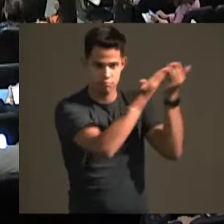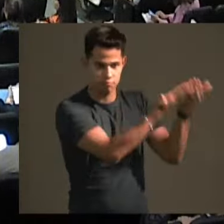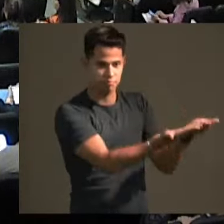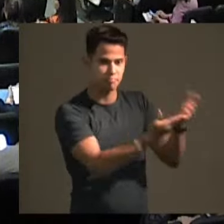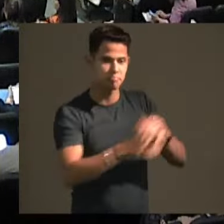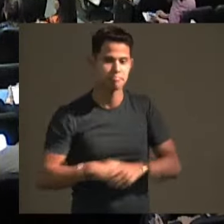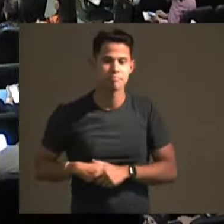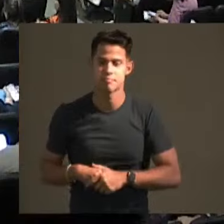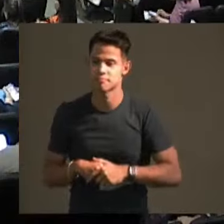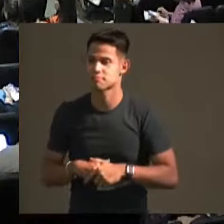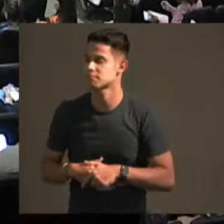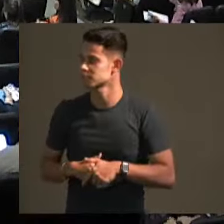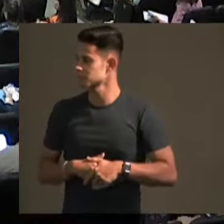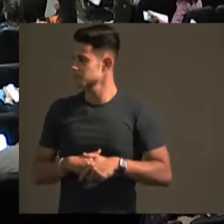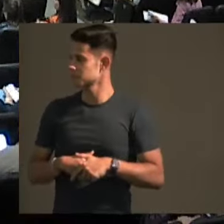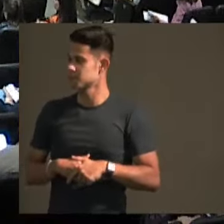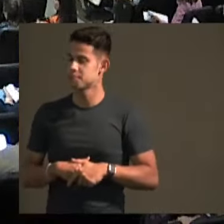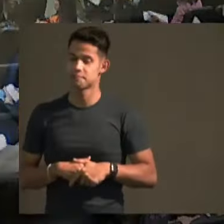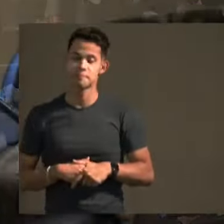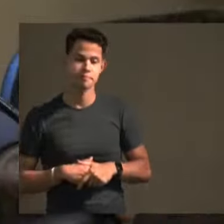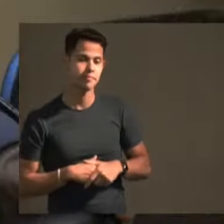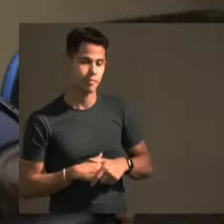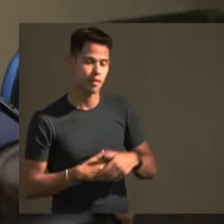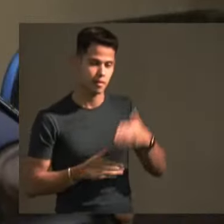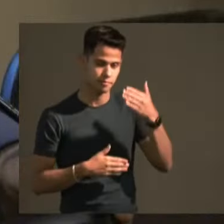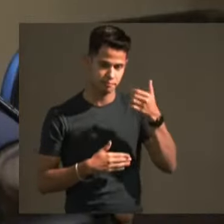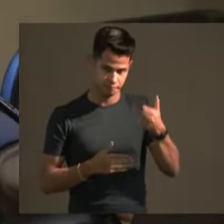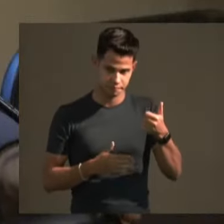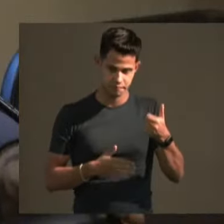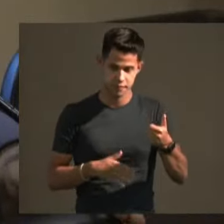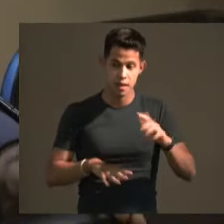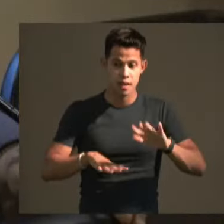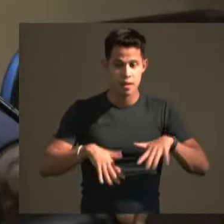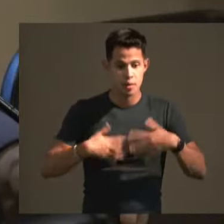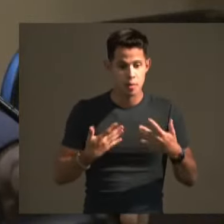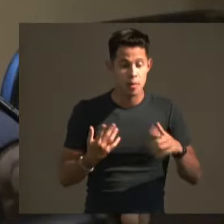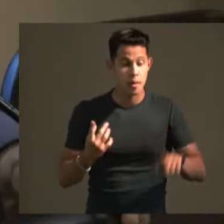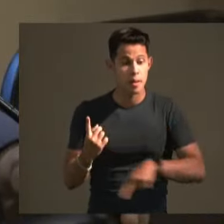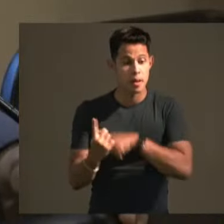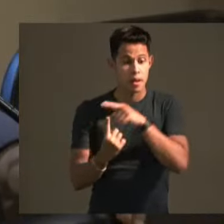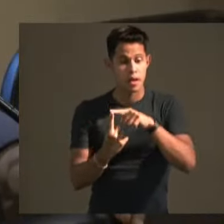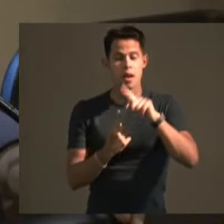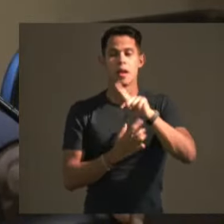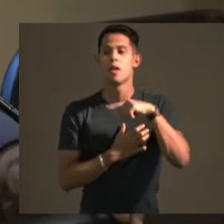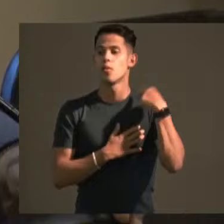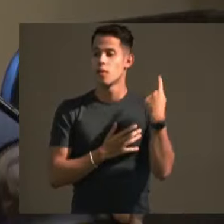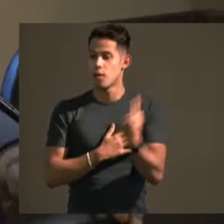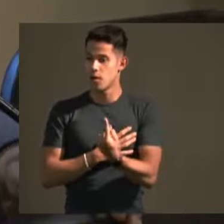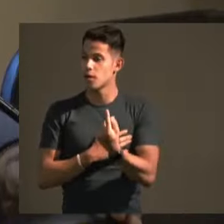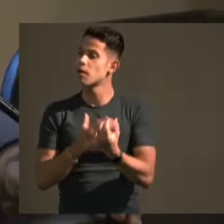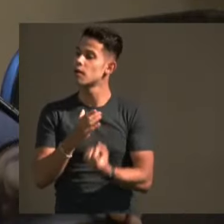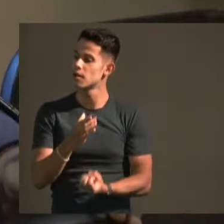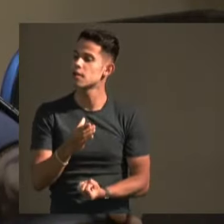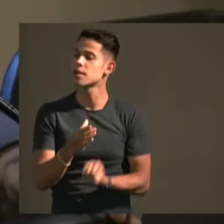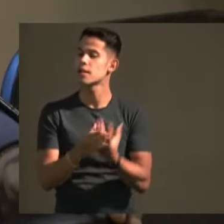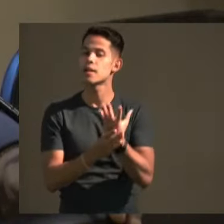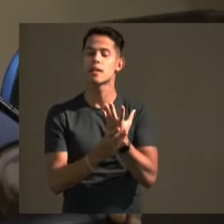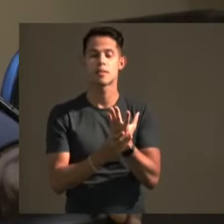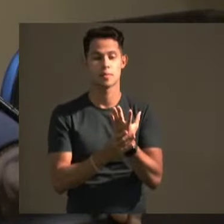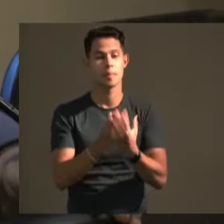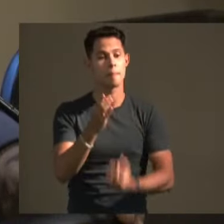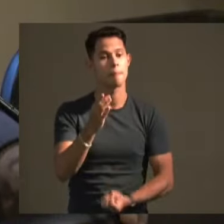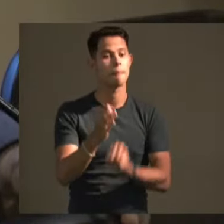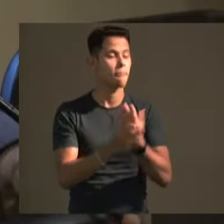Vamos lá. Bom, primeiro, nós estamos instituindo, Laércio,